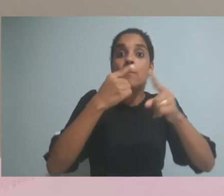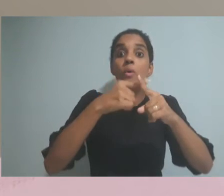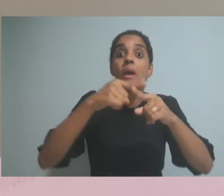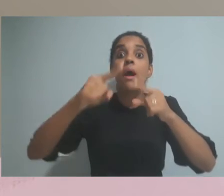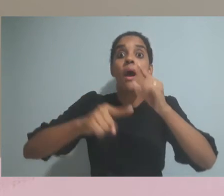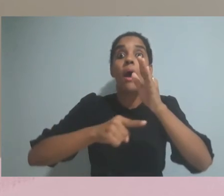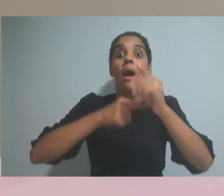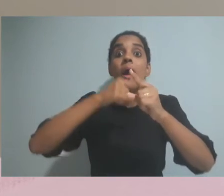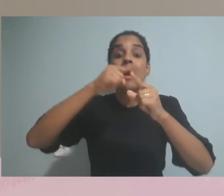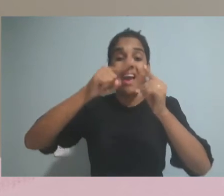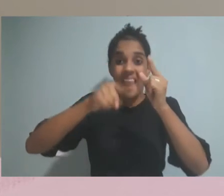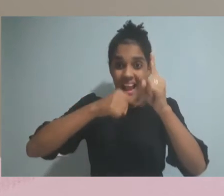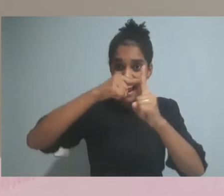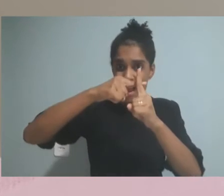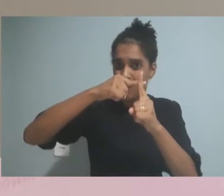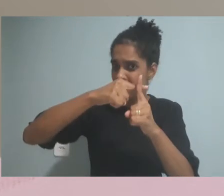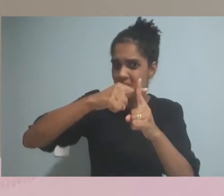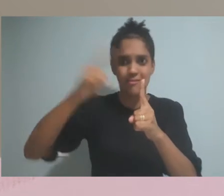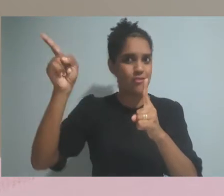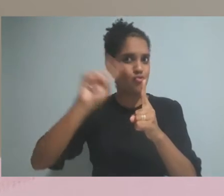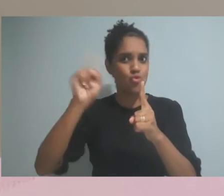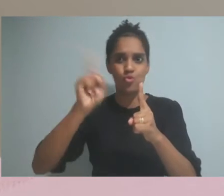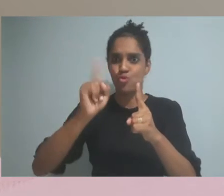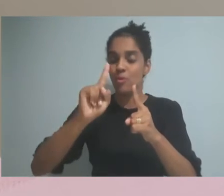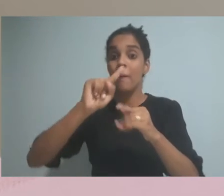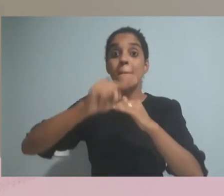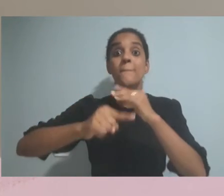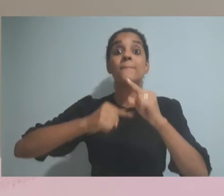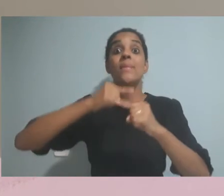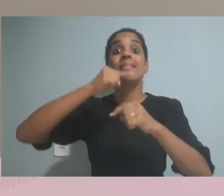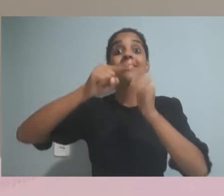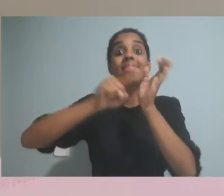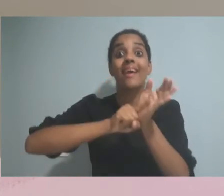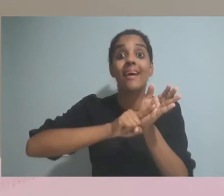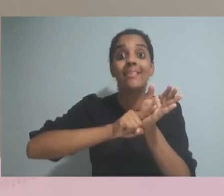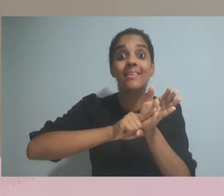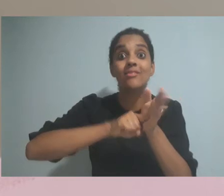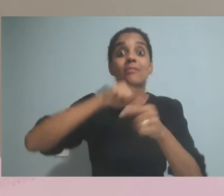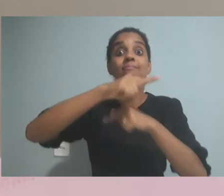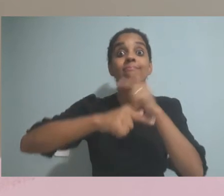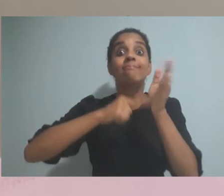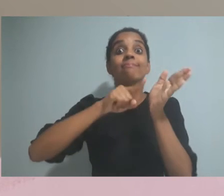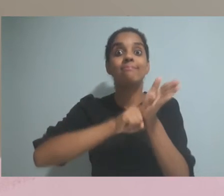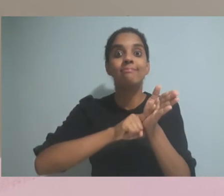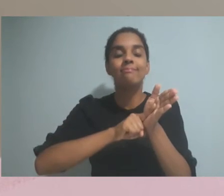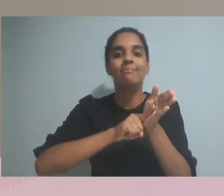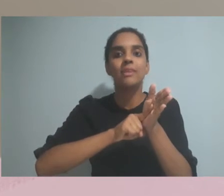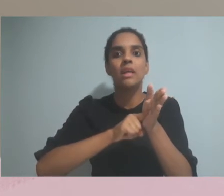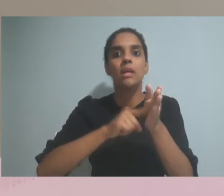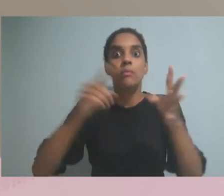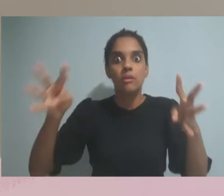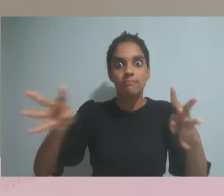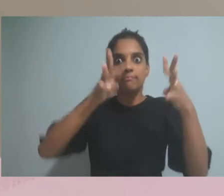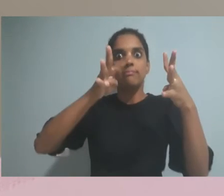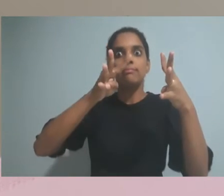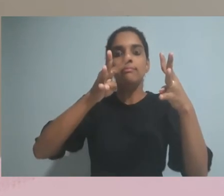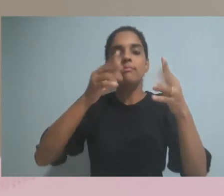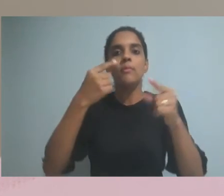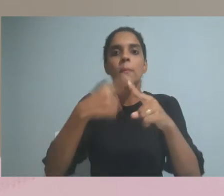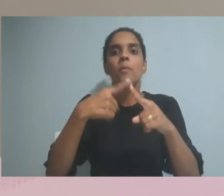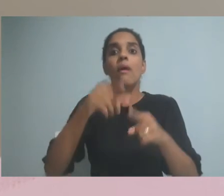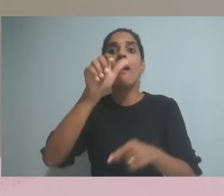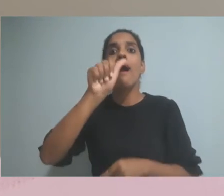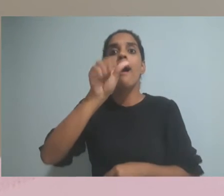sua carga é negativa, segundo a convenção historicamente adotada. E o sinal da carga adquirida por um